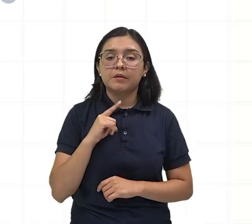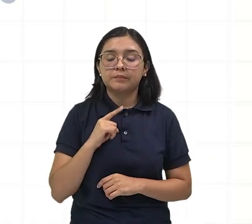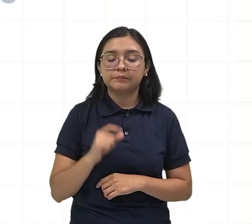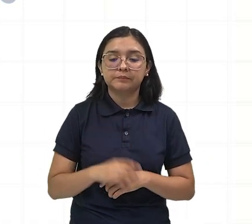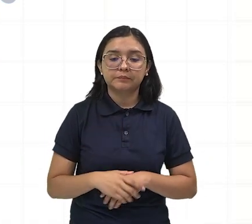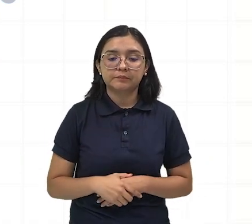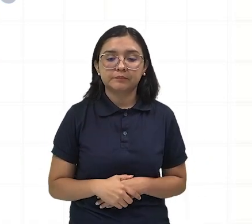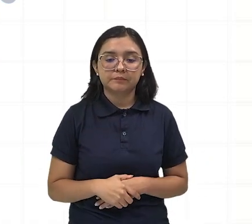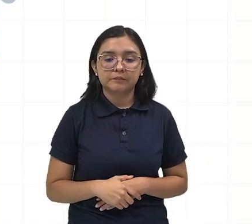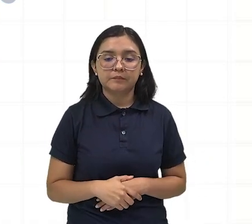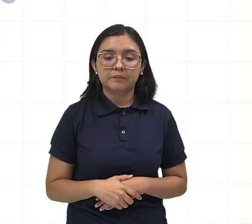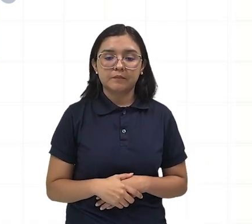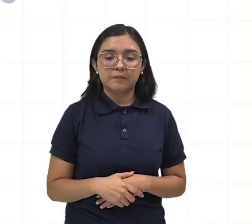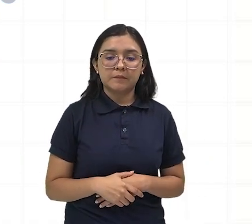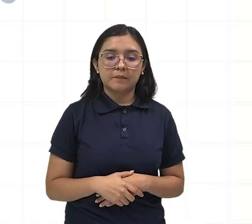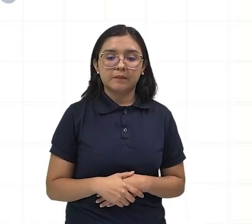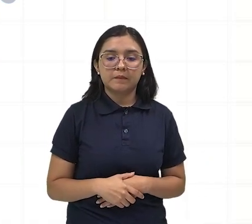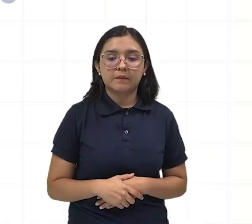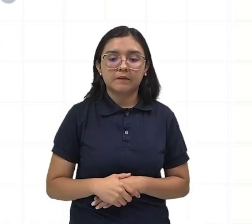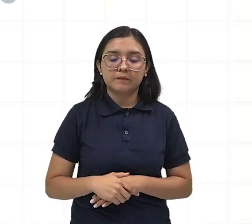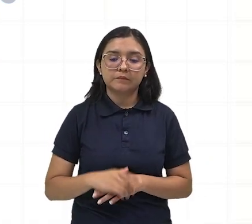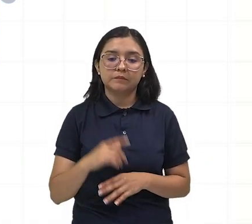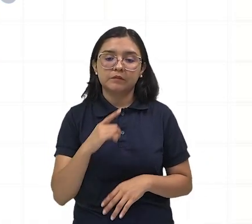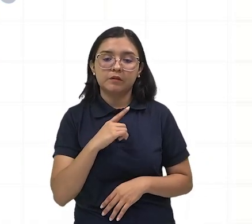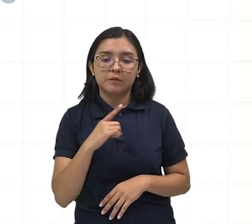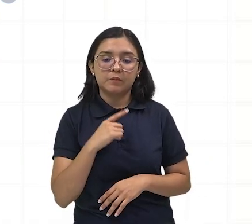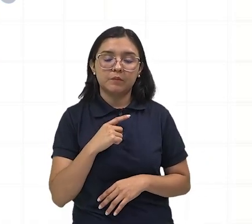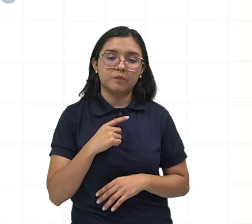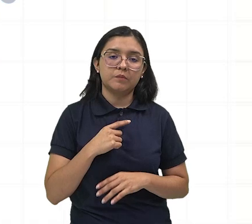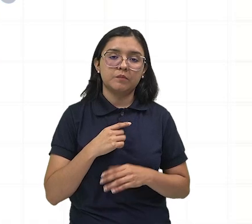então, formar o cilindro.